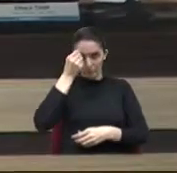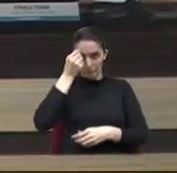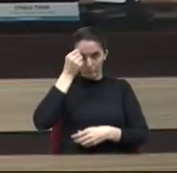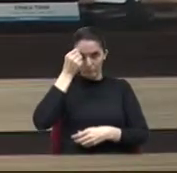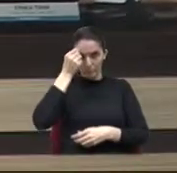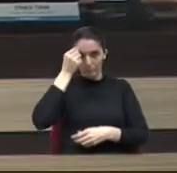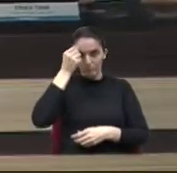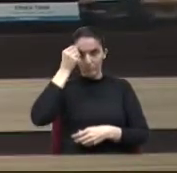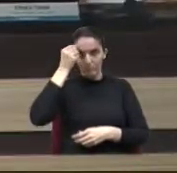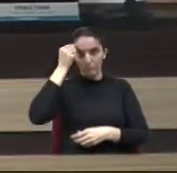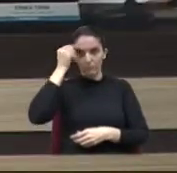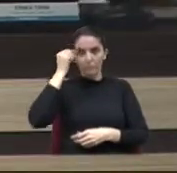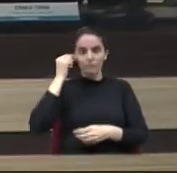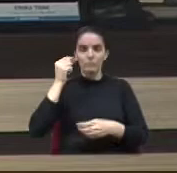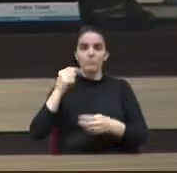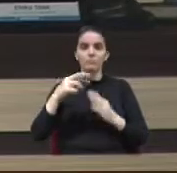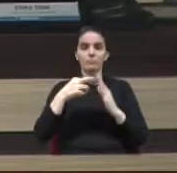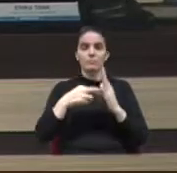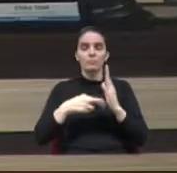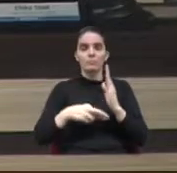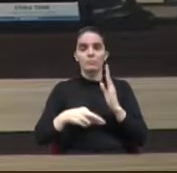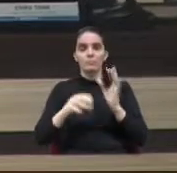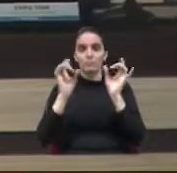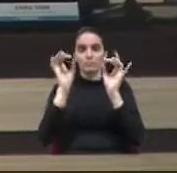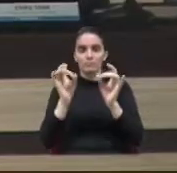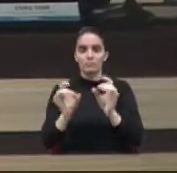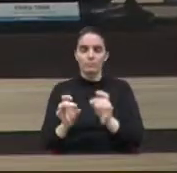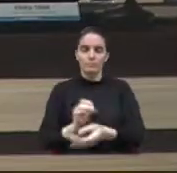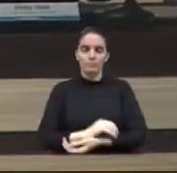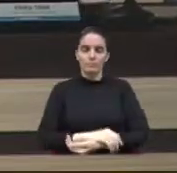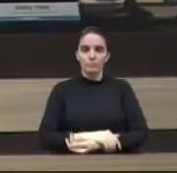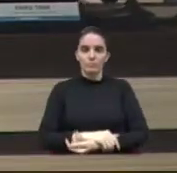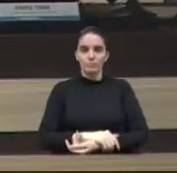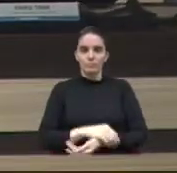Pereira, relator especial.